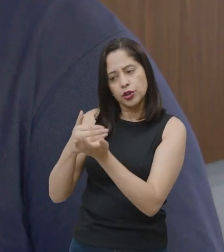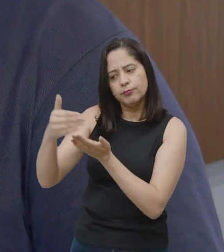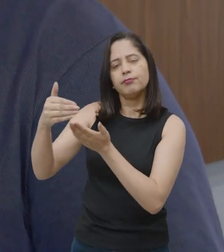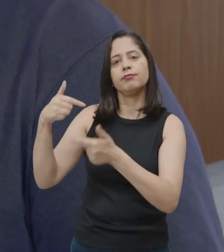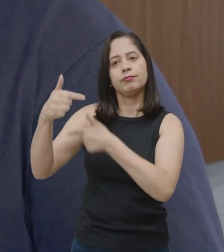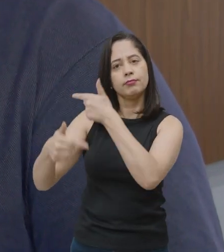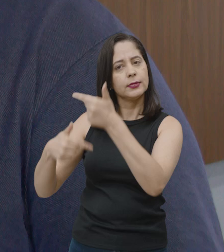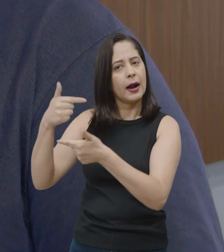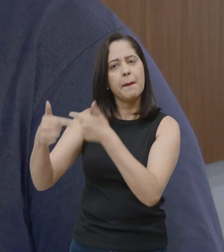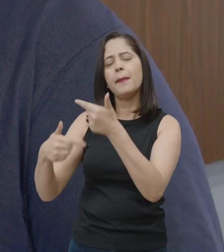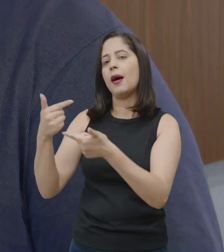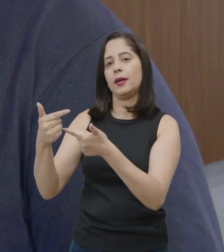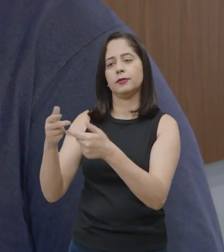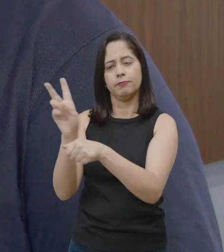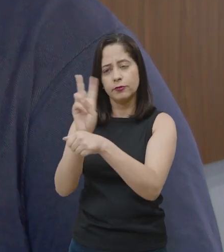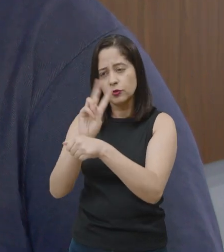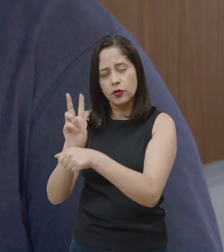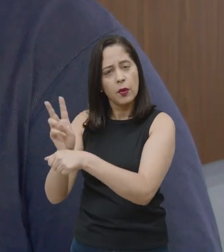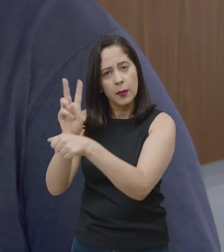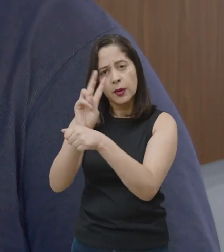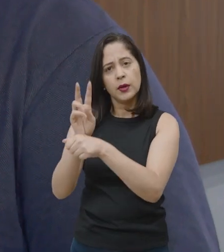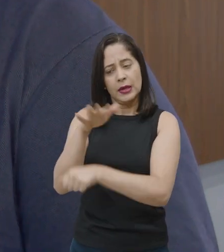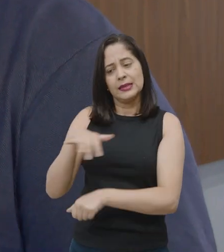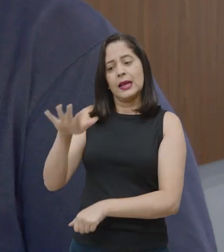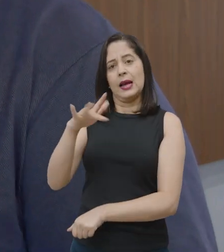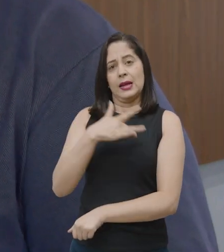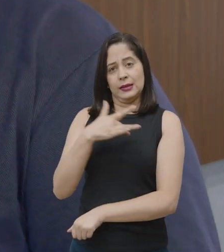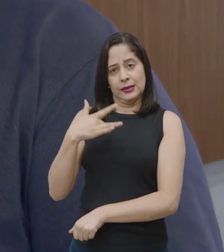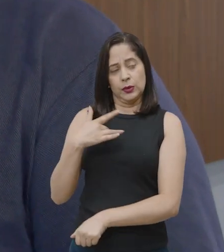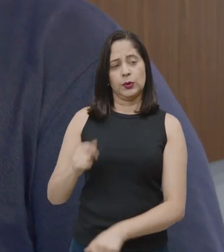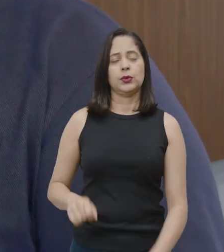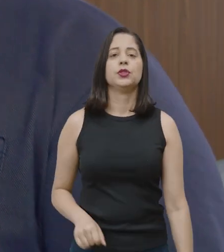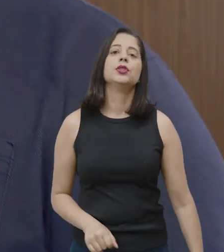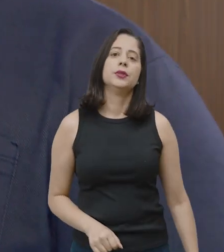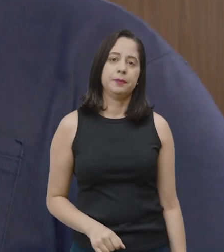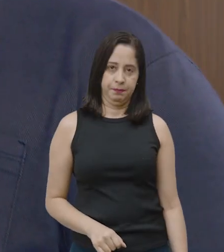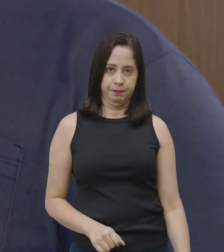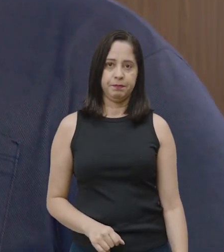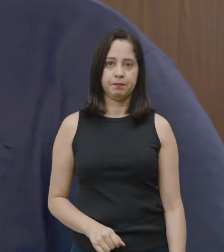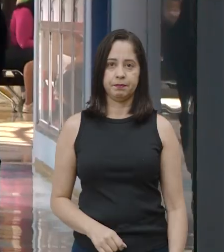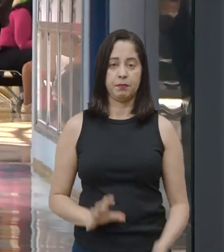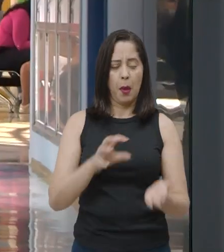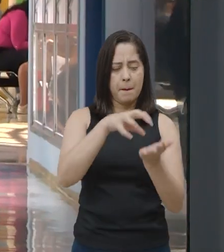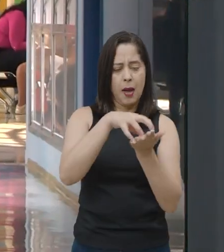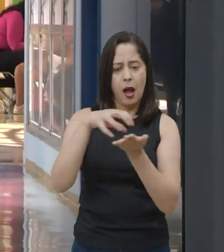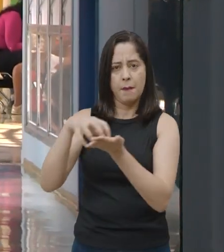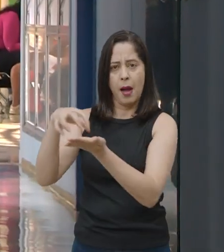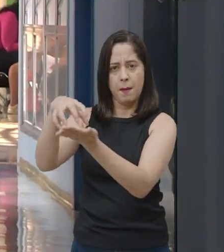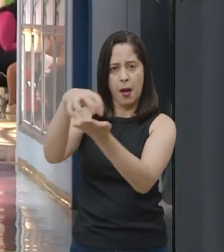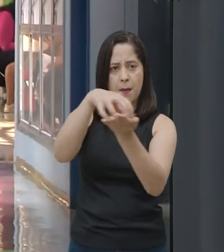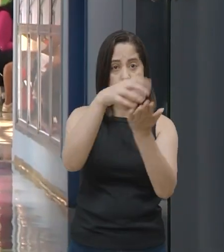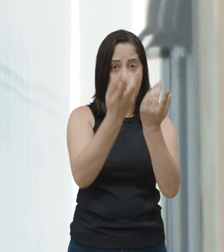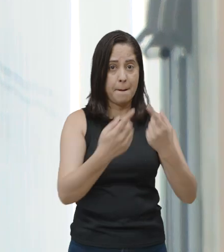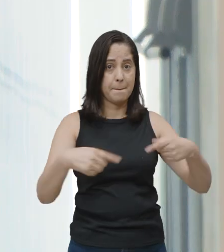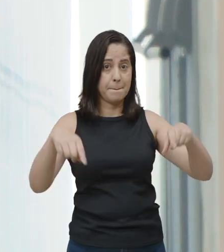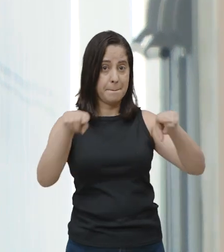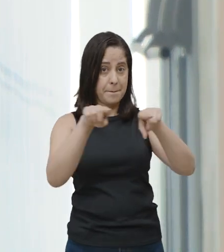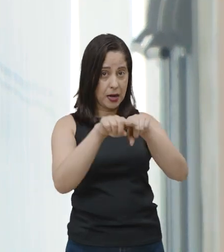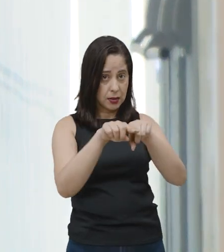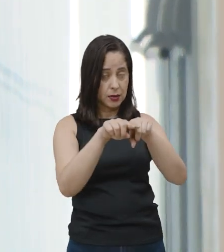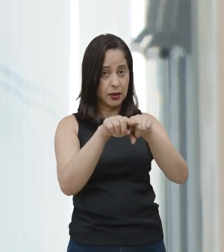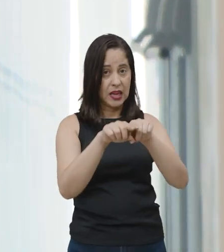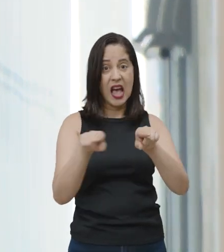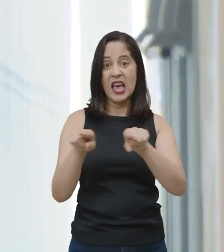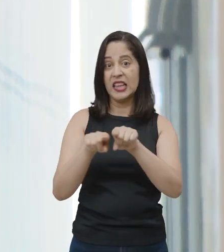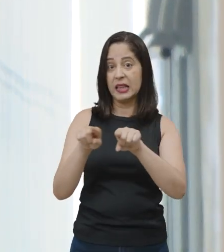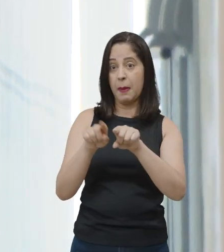desenvolver os trabalhos, né, de fiscalização da saúde de São José. Com entidades atuantes, juntamente com